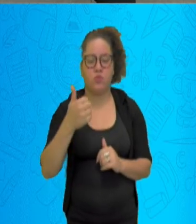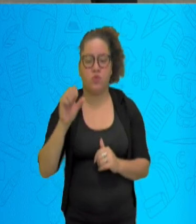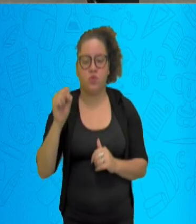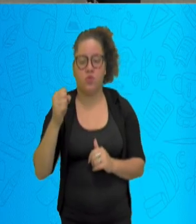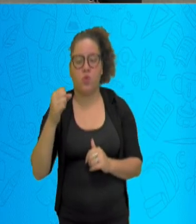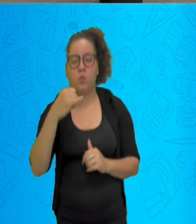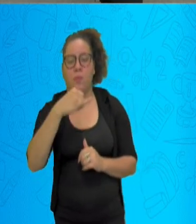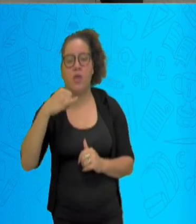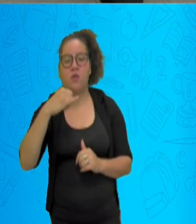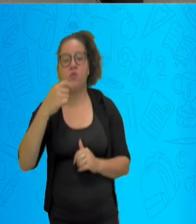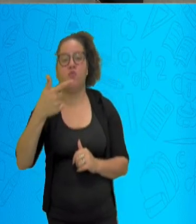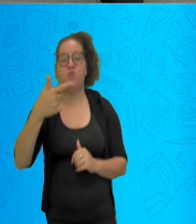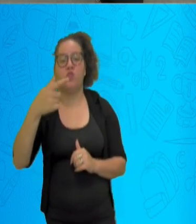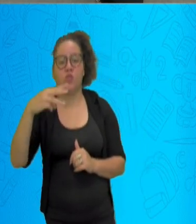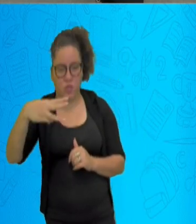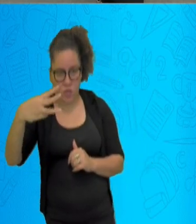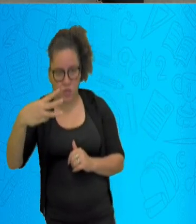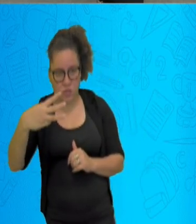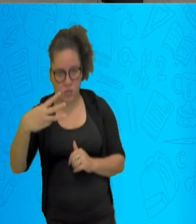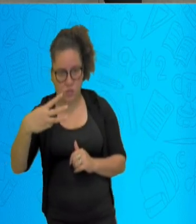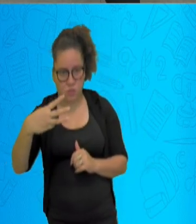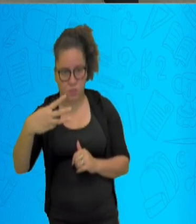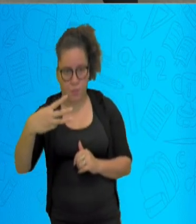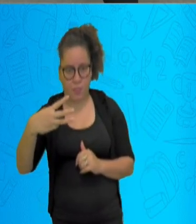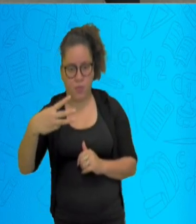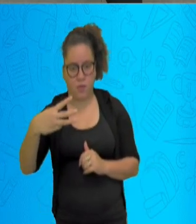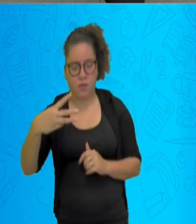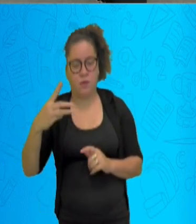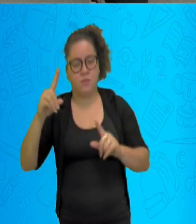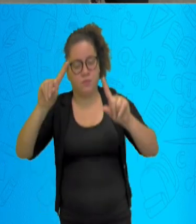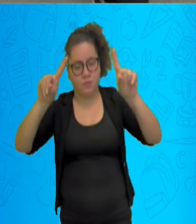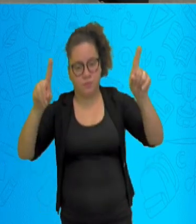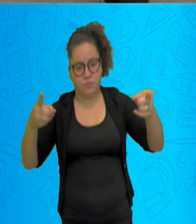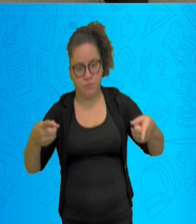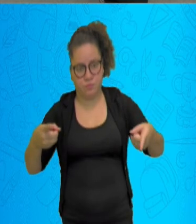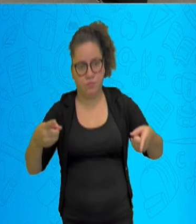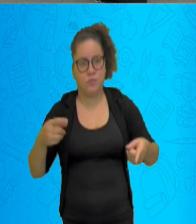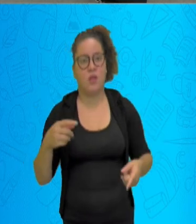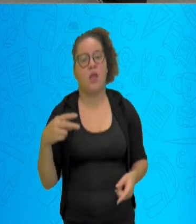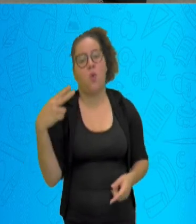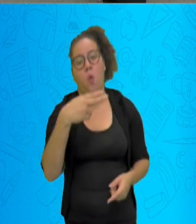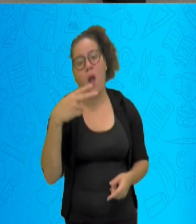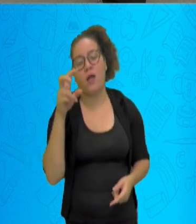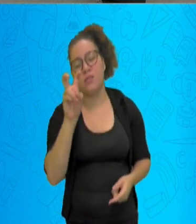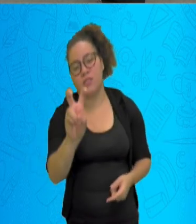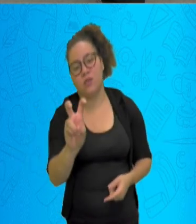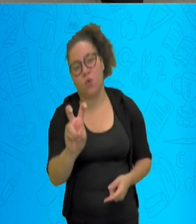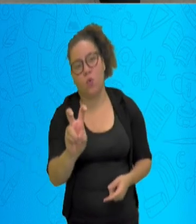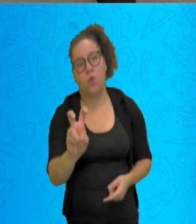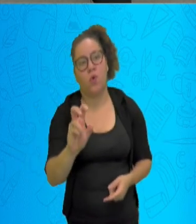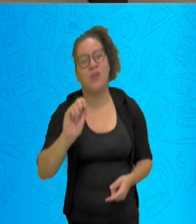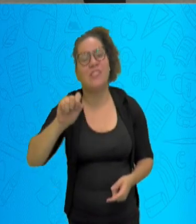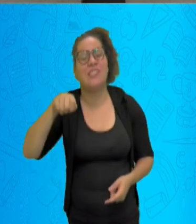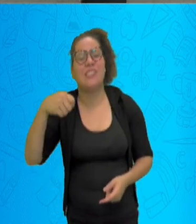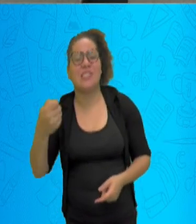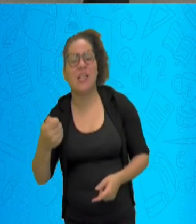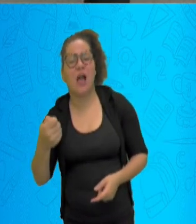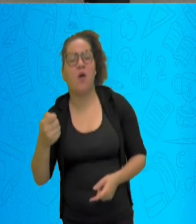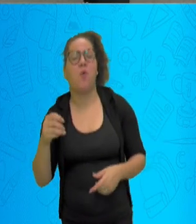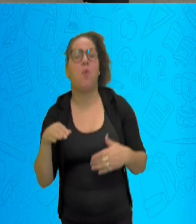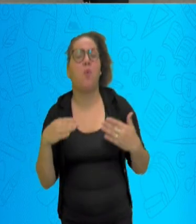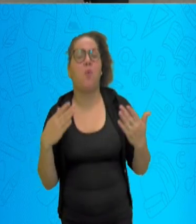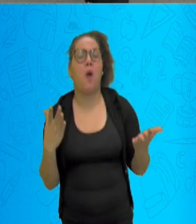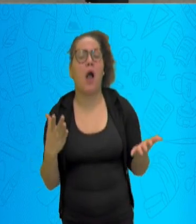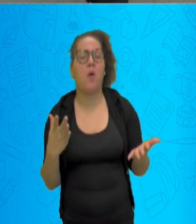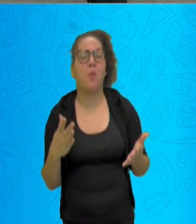menos 23, vou abrir o parêntese aqui para mostrar sinal. É igual a 5. Mas é 5 o quê?